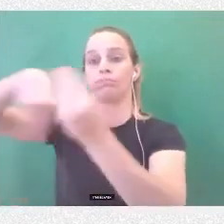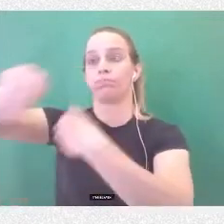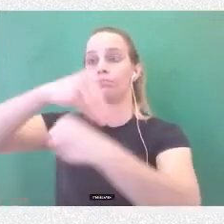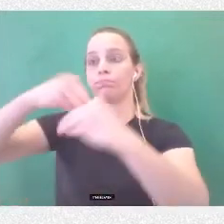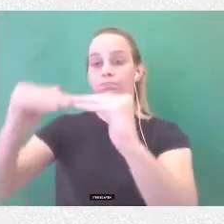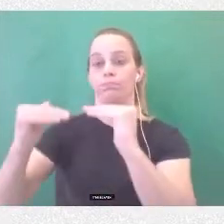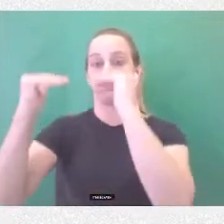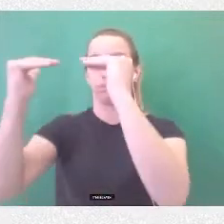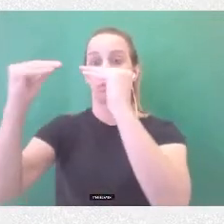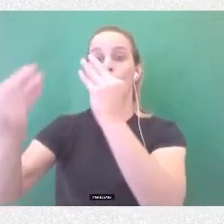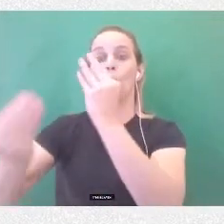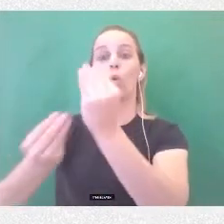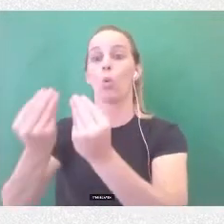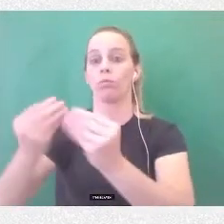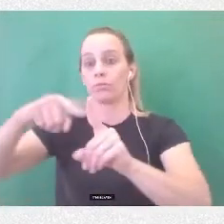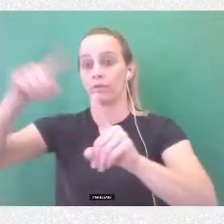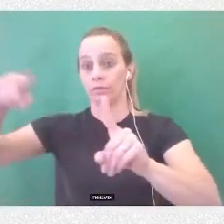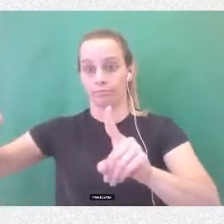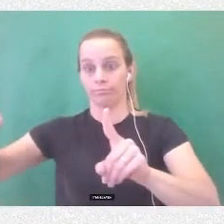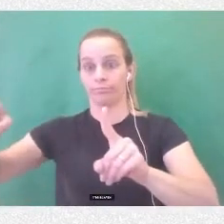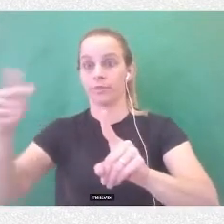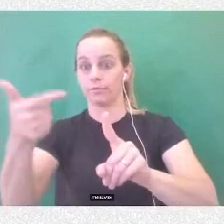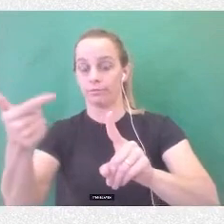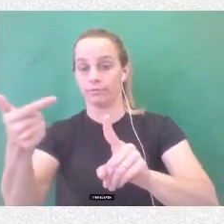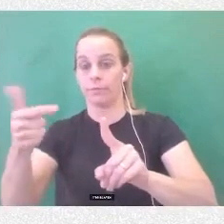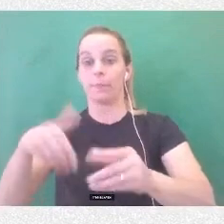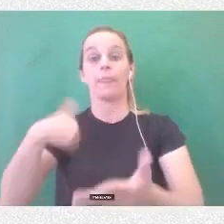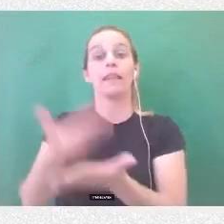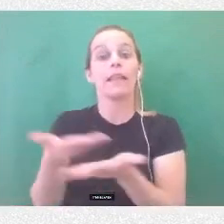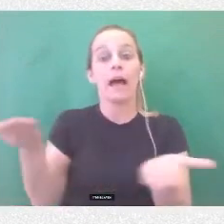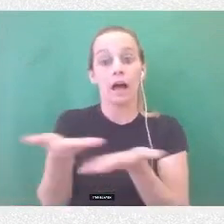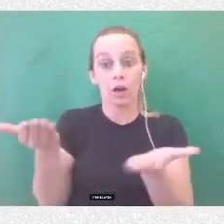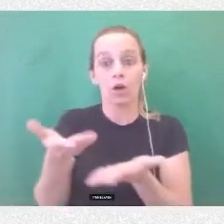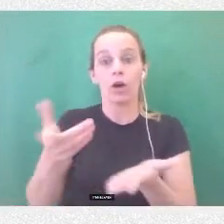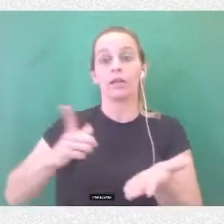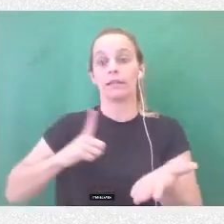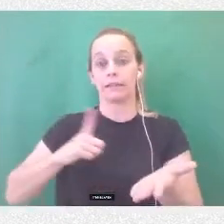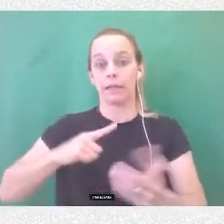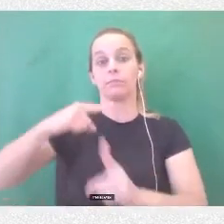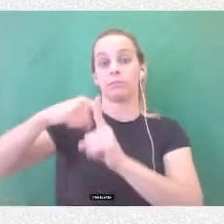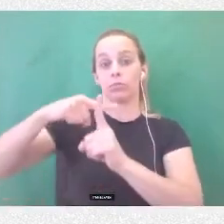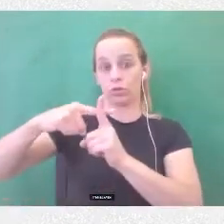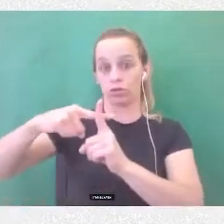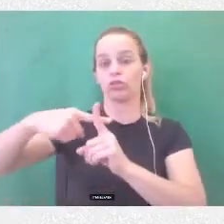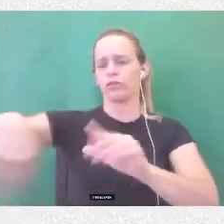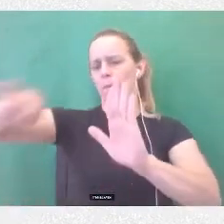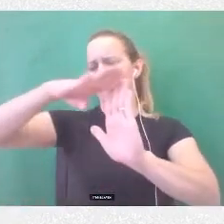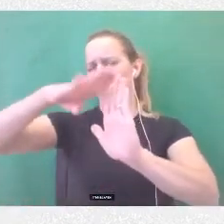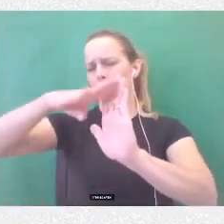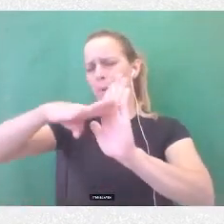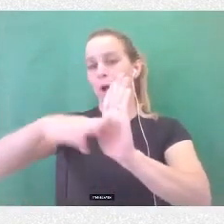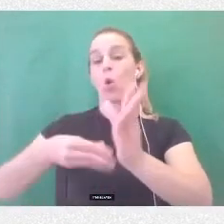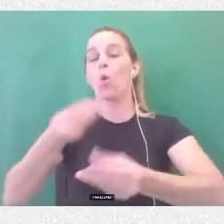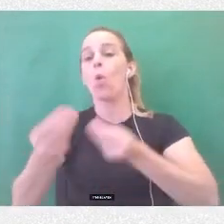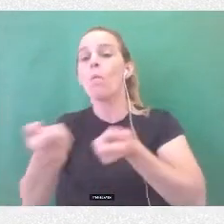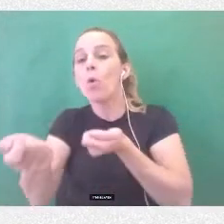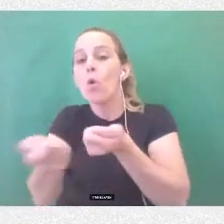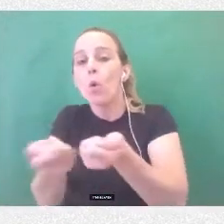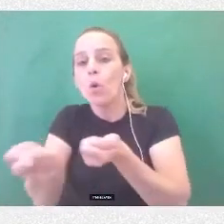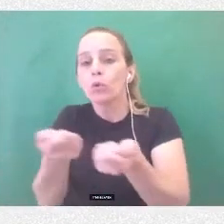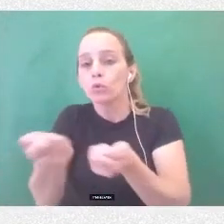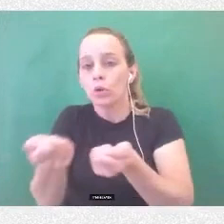de uma determinada variante. Até o momento, a gente tem dados bastante positivos sobre a manutenção da